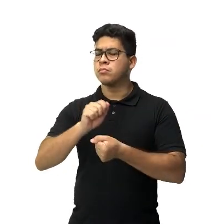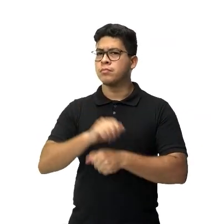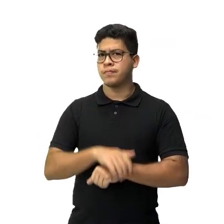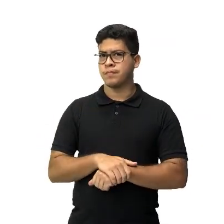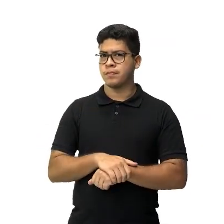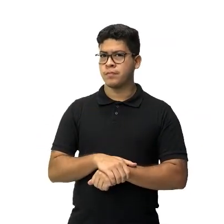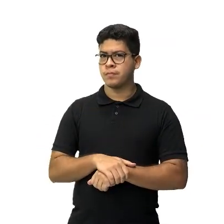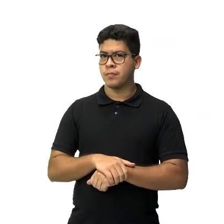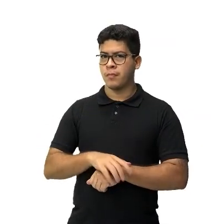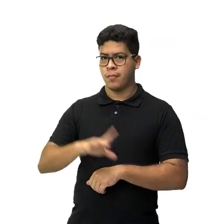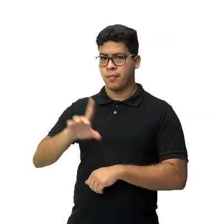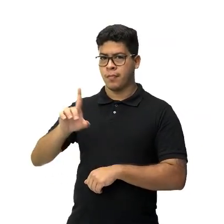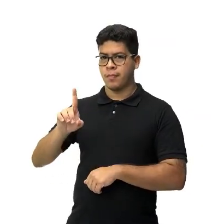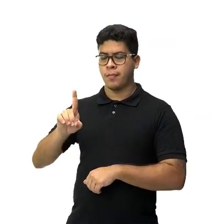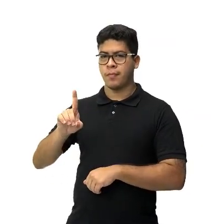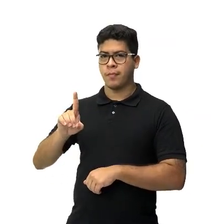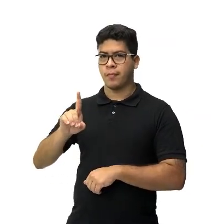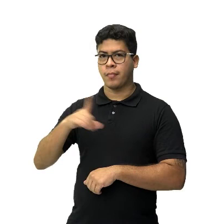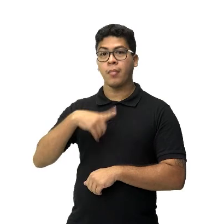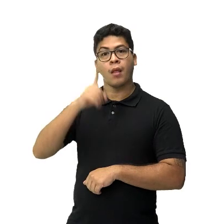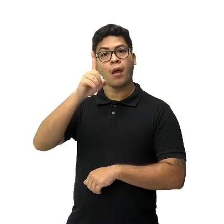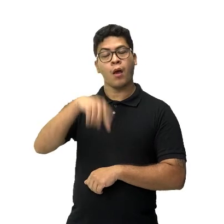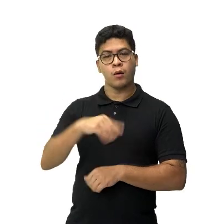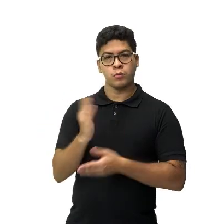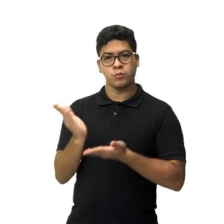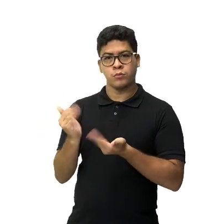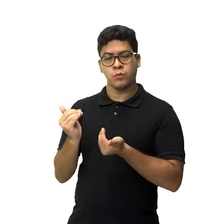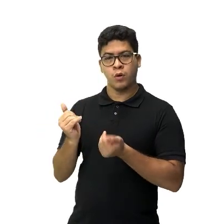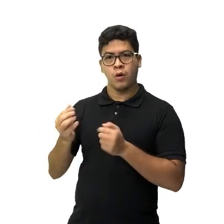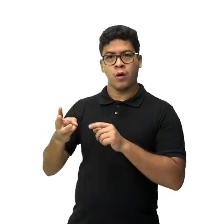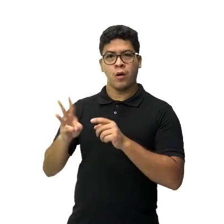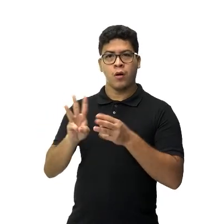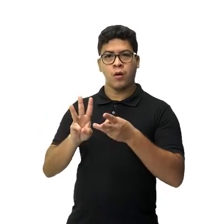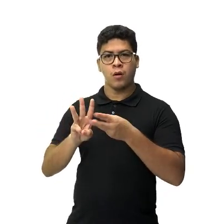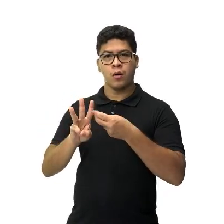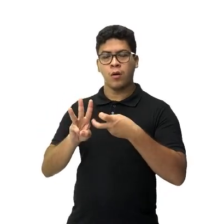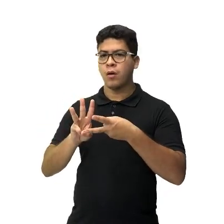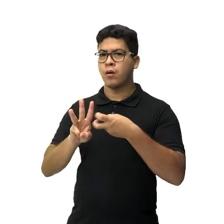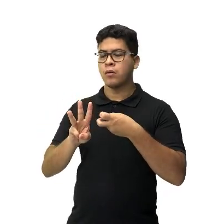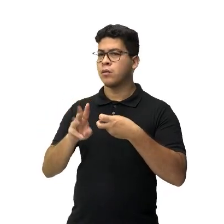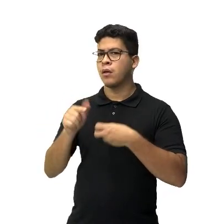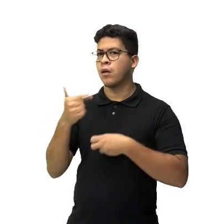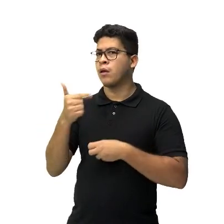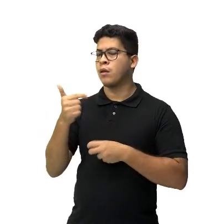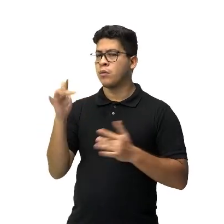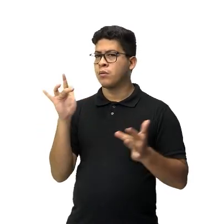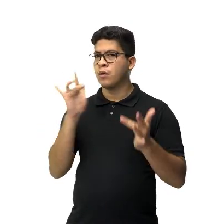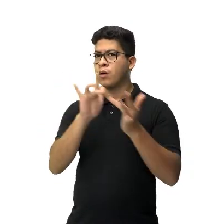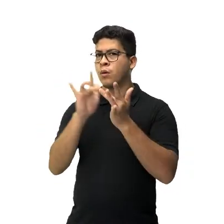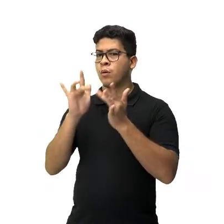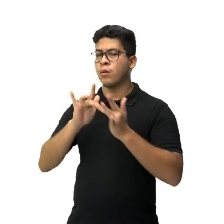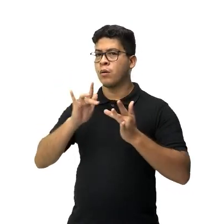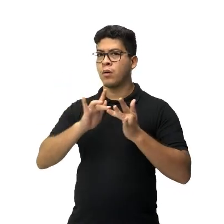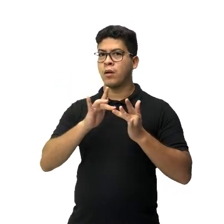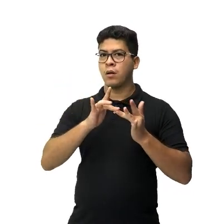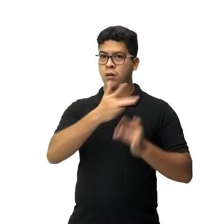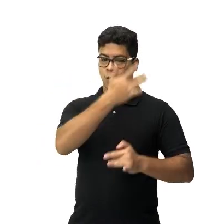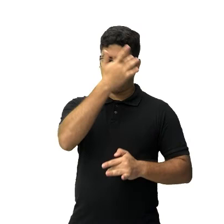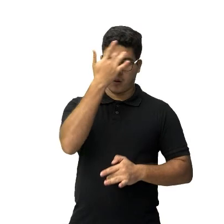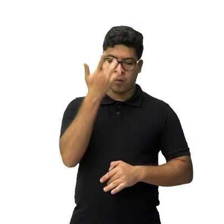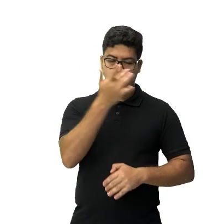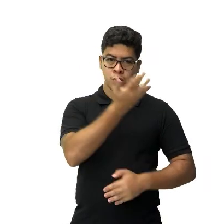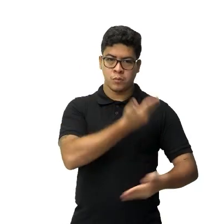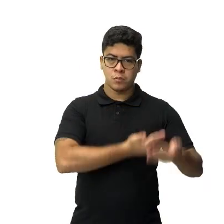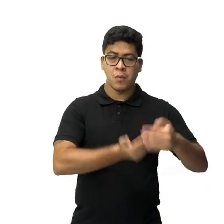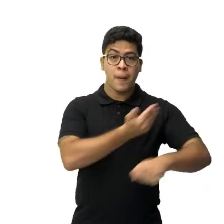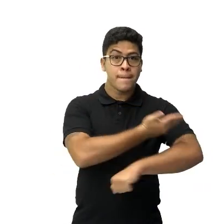D: são os jovens indígenas que não possuem contato com a sociedade branca.